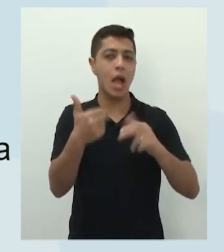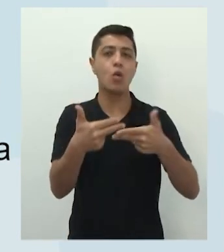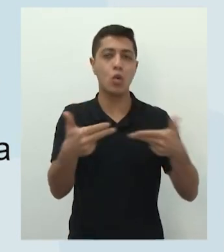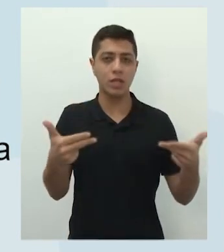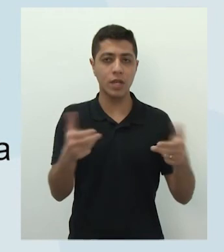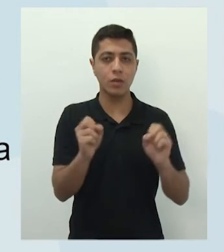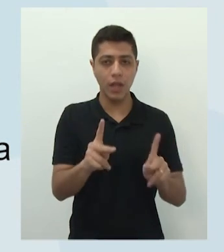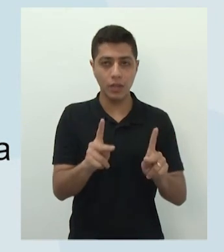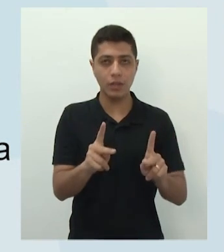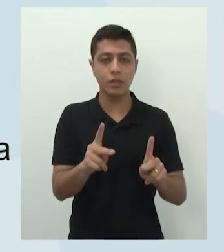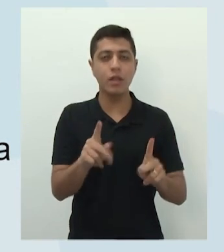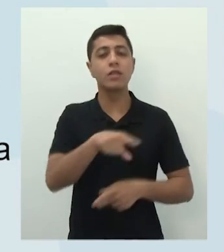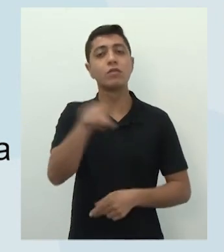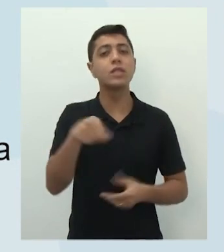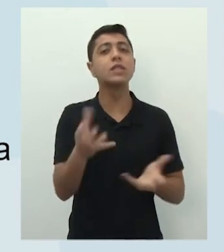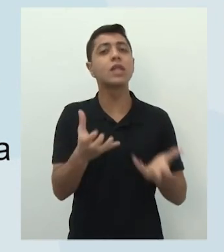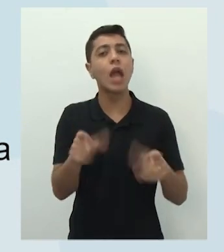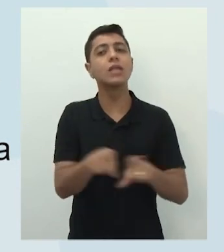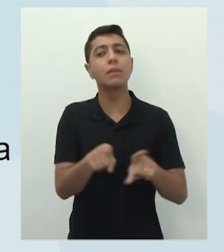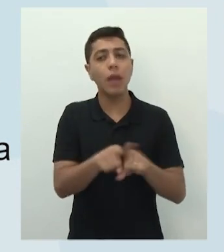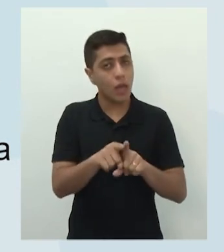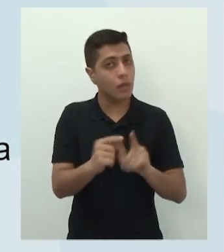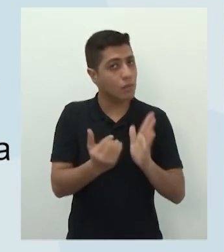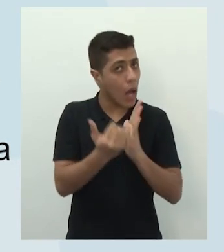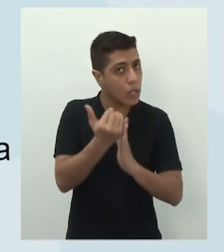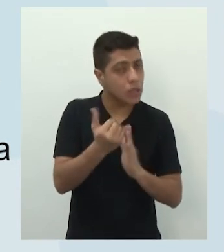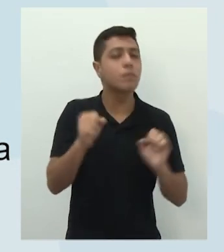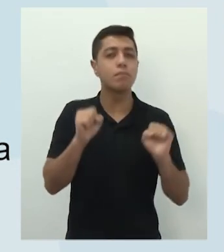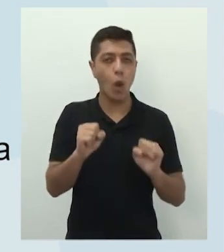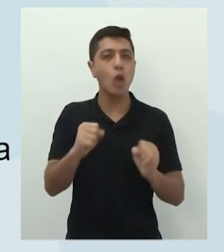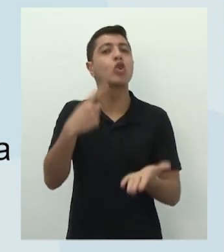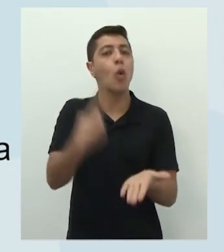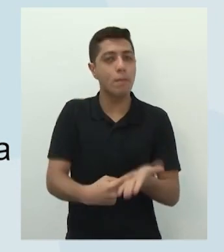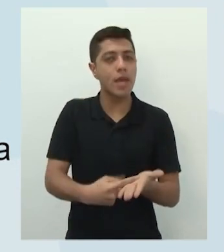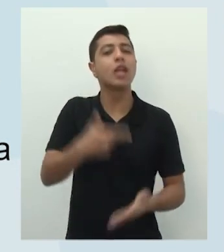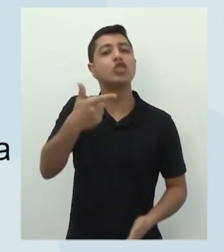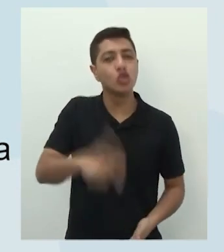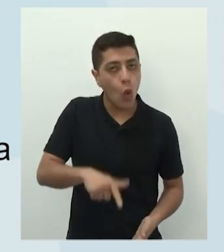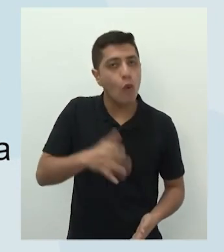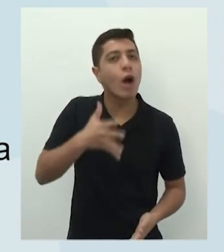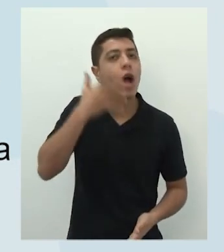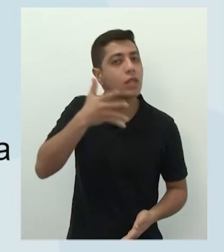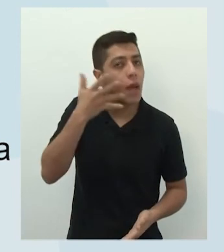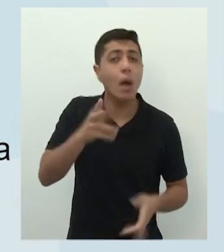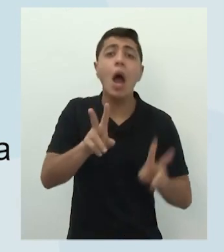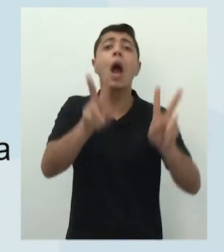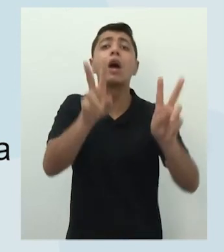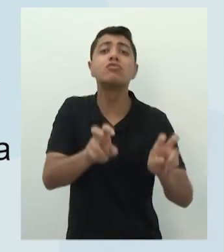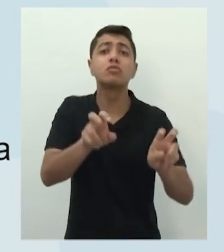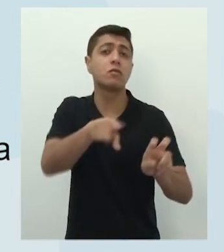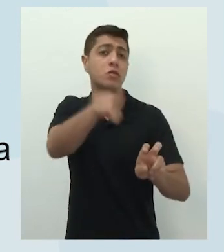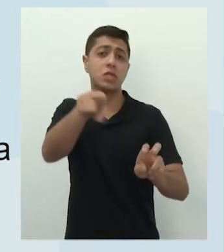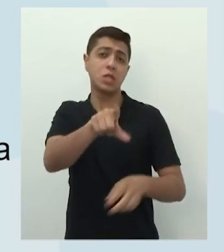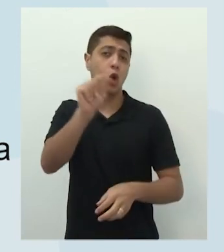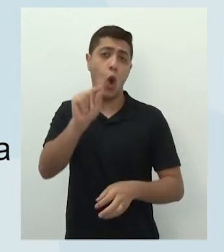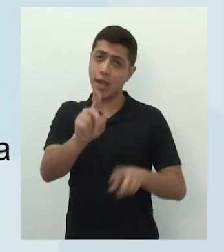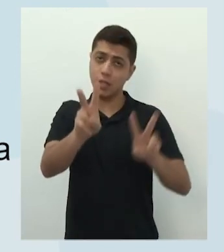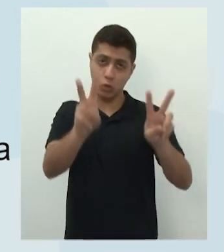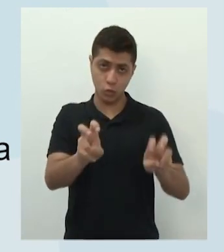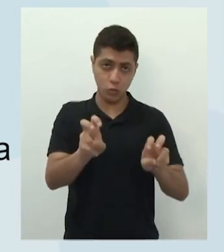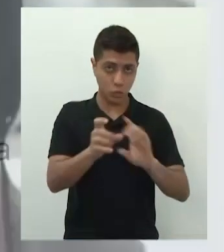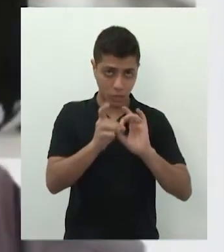YouTube que vocês vão acompanhar lá da secretaria. Eu vou tentar dar uma olhadinha também, eu te respondo. Se você entrar em contato